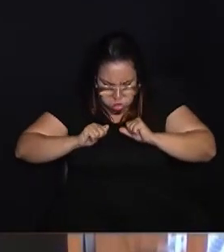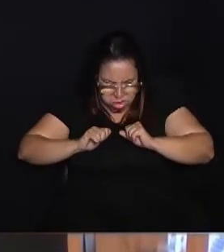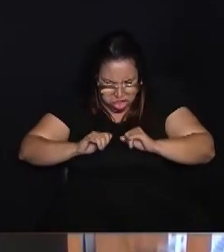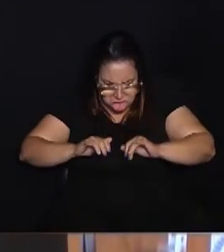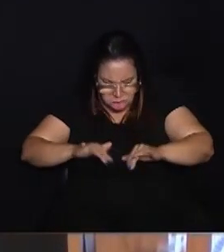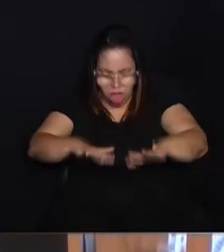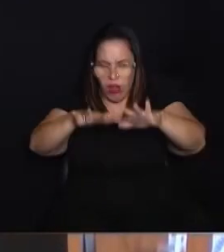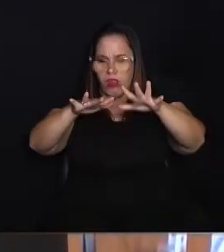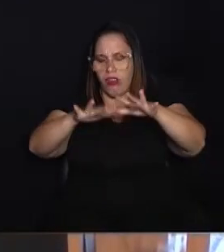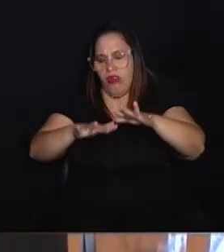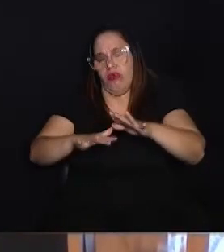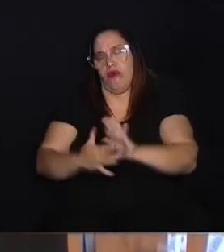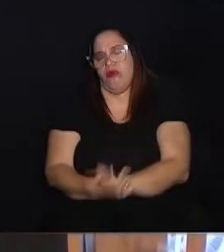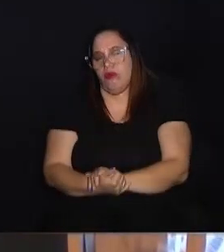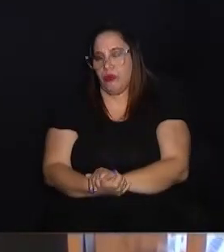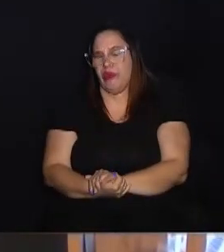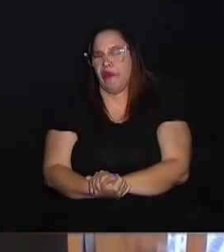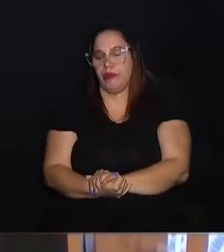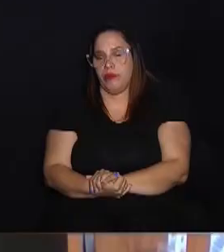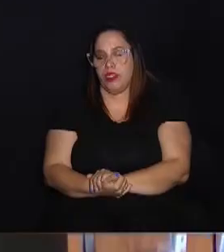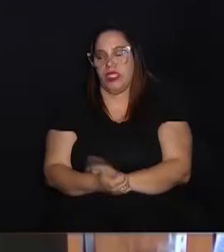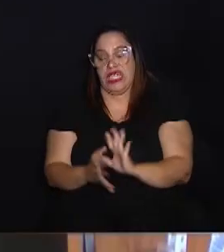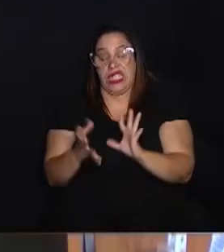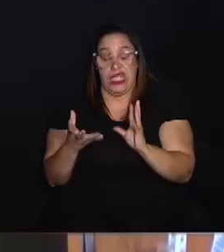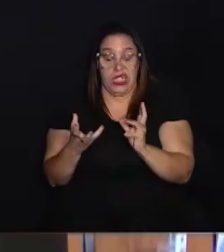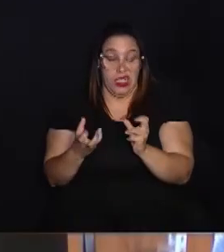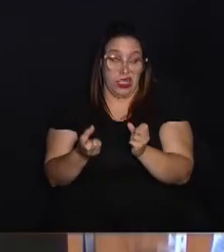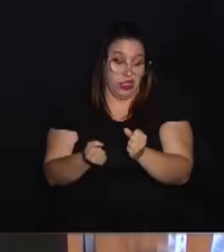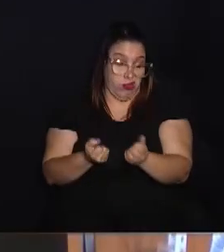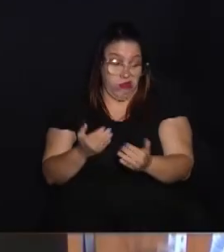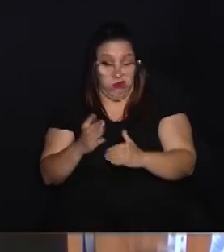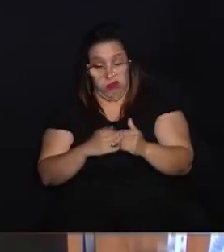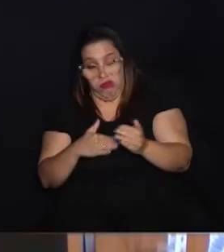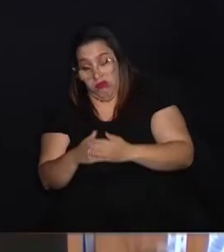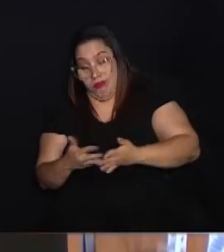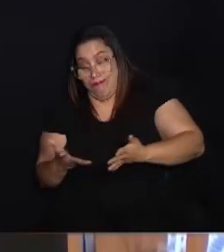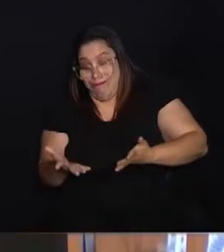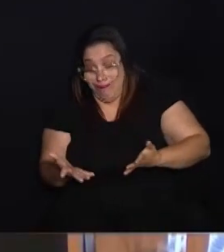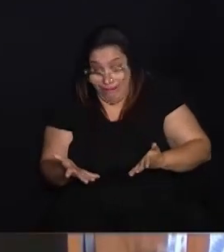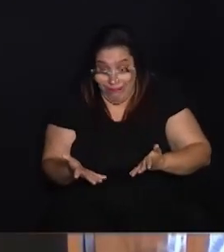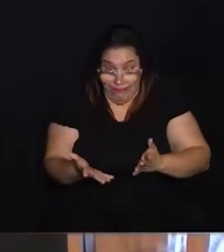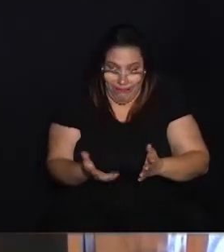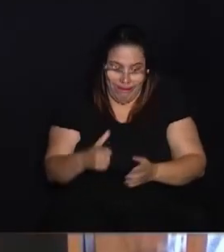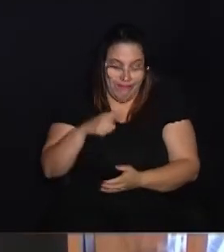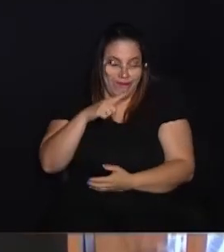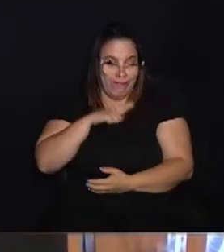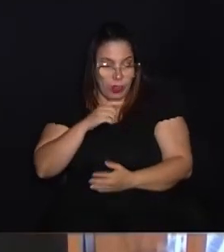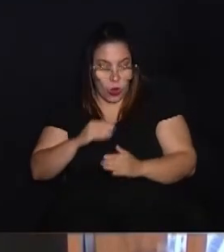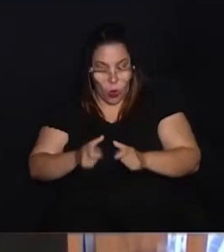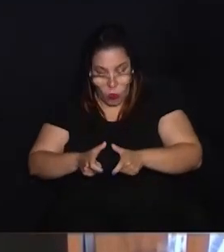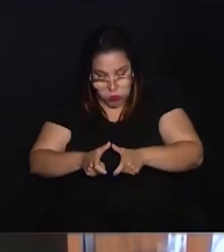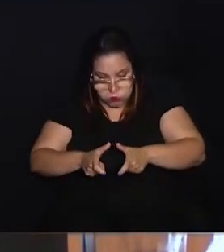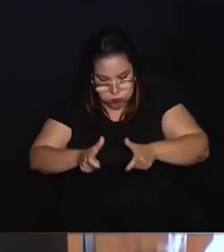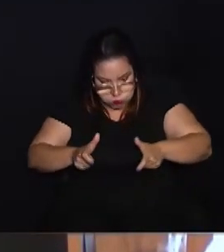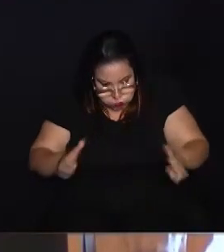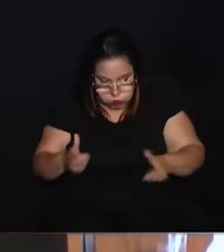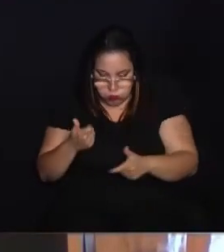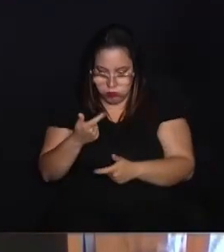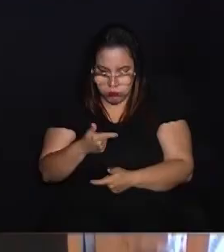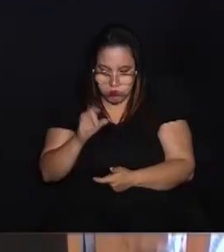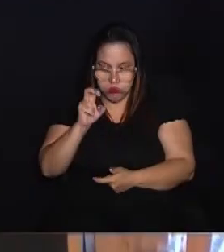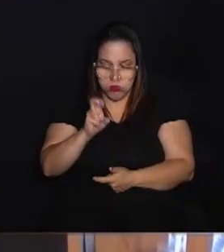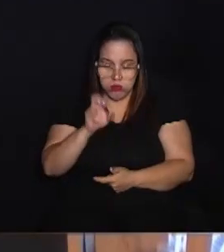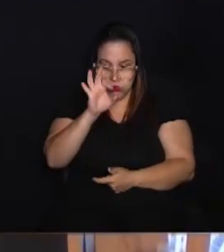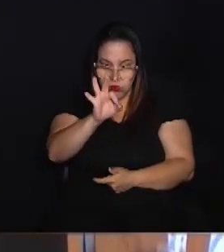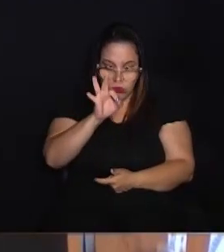coisa ficou reprimida, demandas, tivemos um aumento de